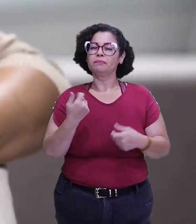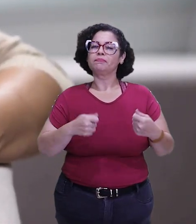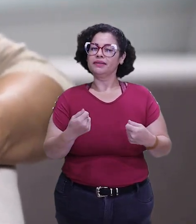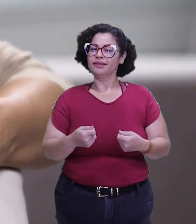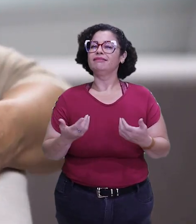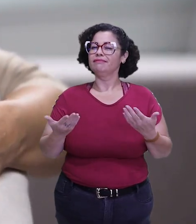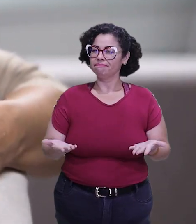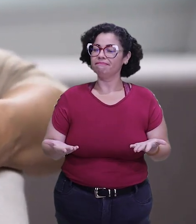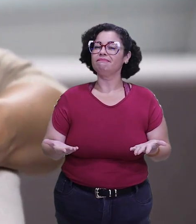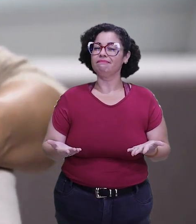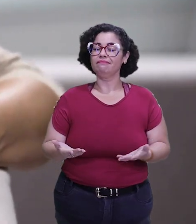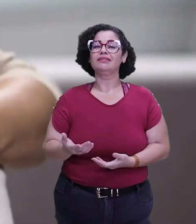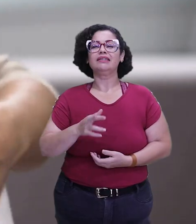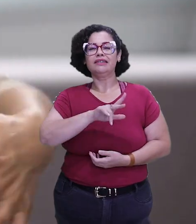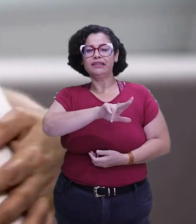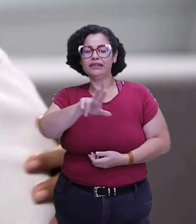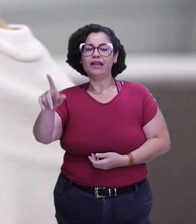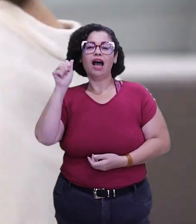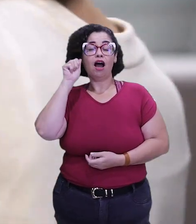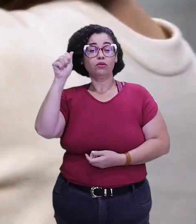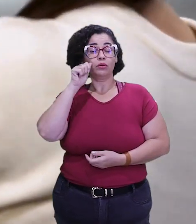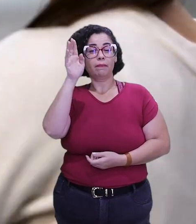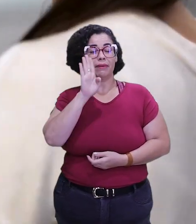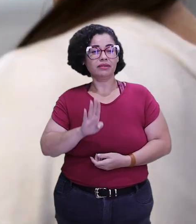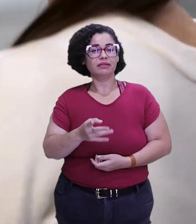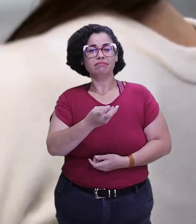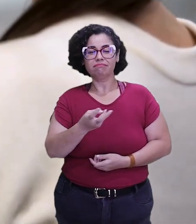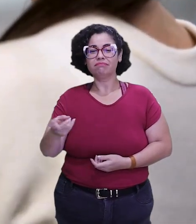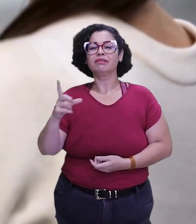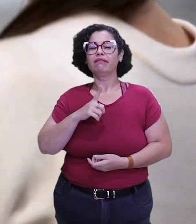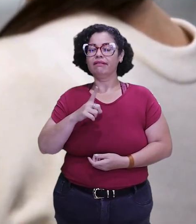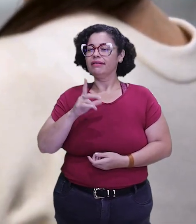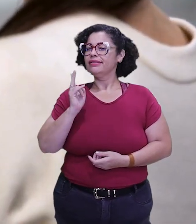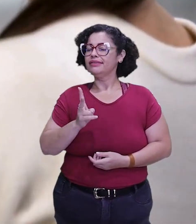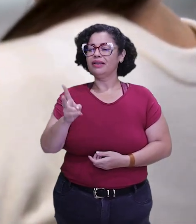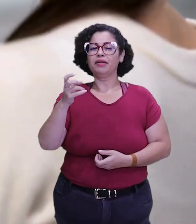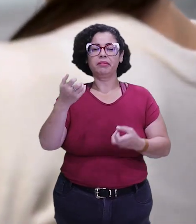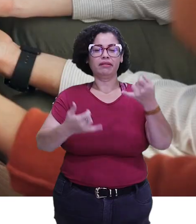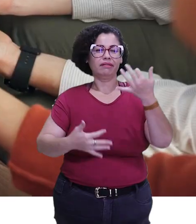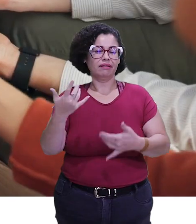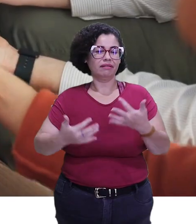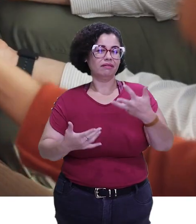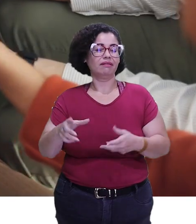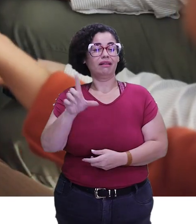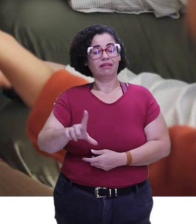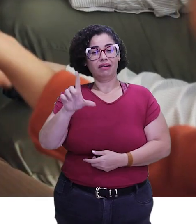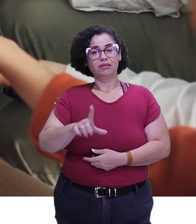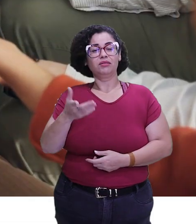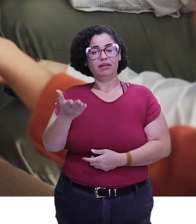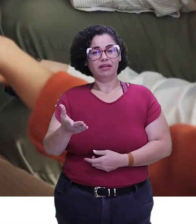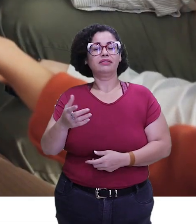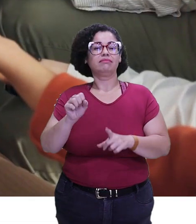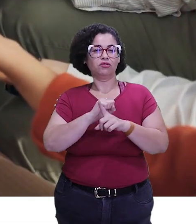né? E há diversos autores brasileiros que tecem denúncias sociais através da literatura que